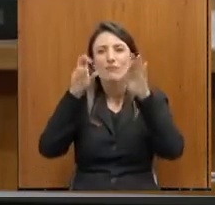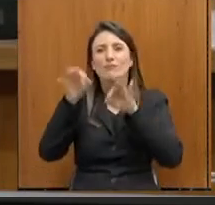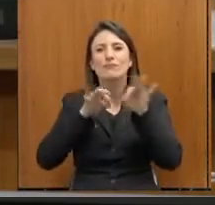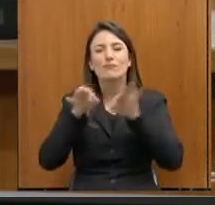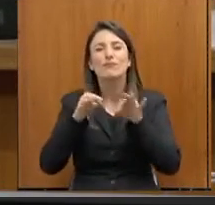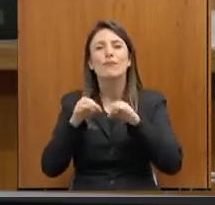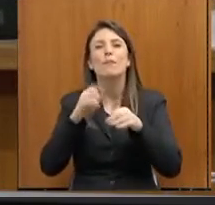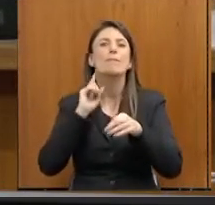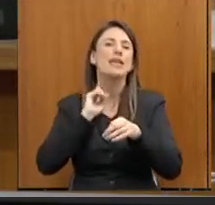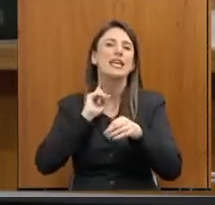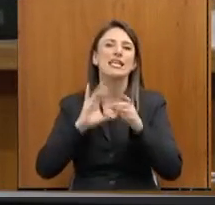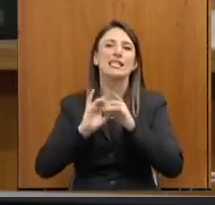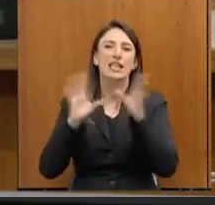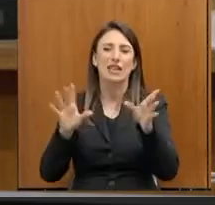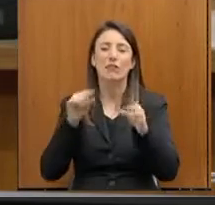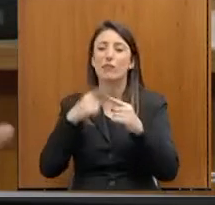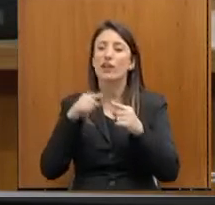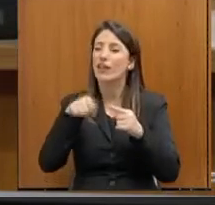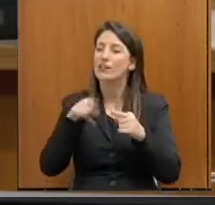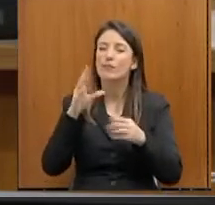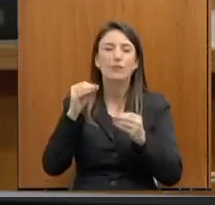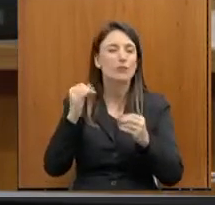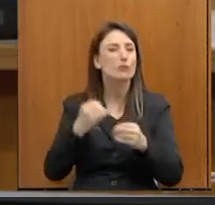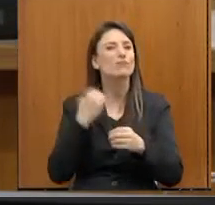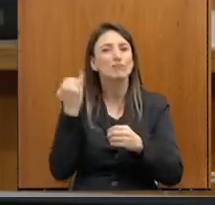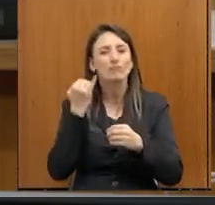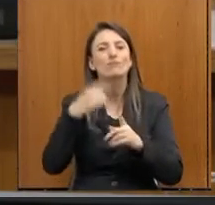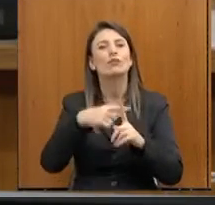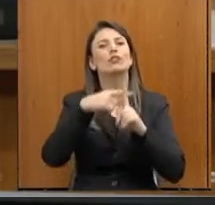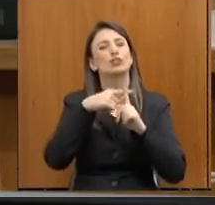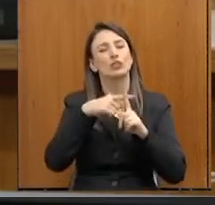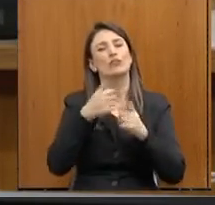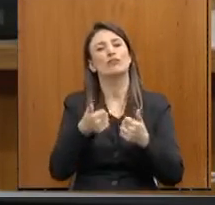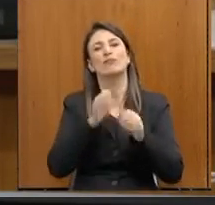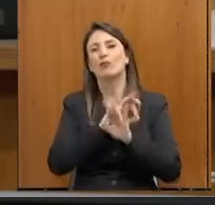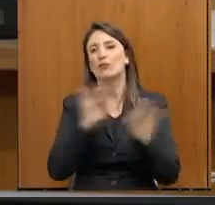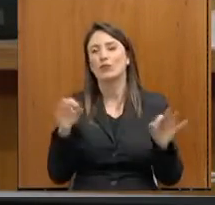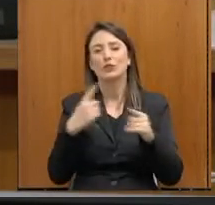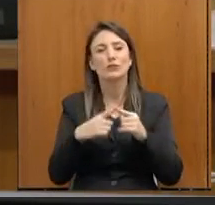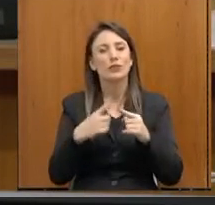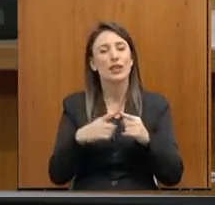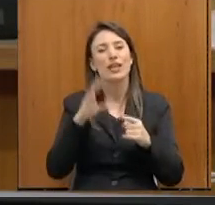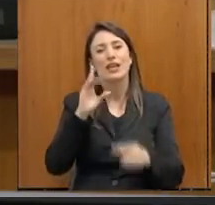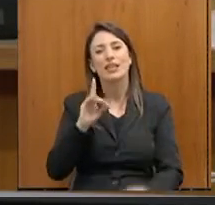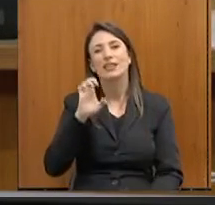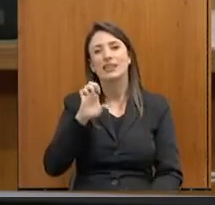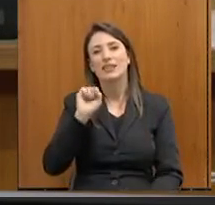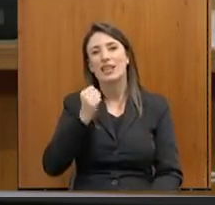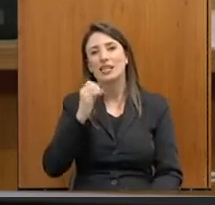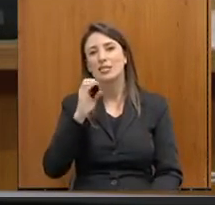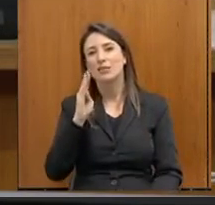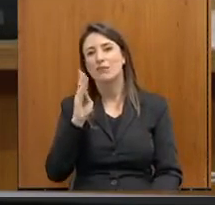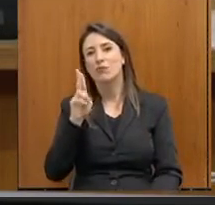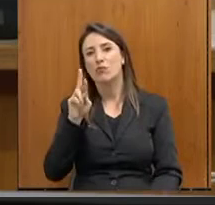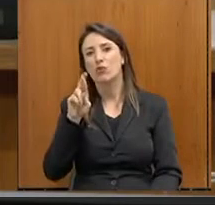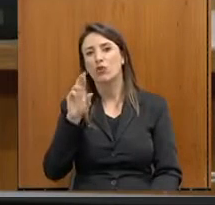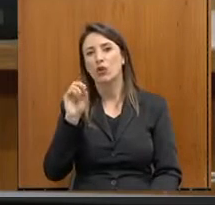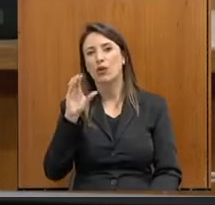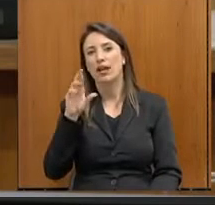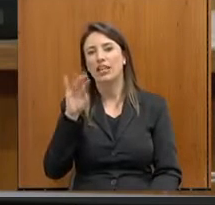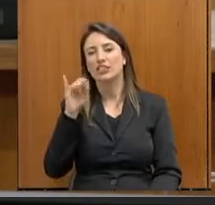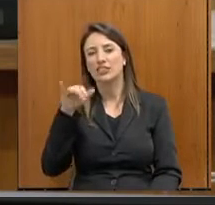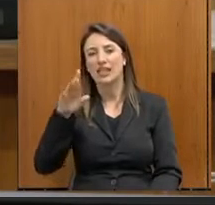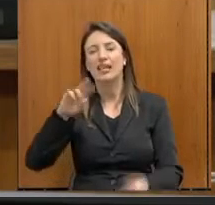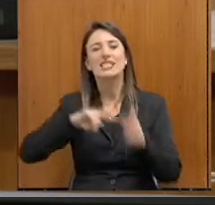extremamente positiva é apartidária porque desburocratizar é gerar condições para